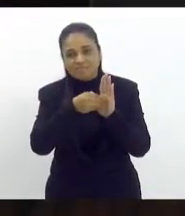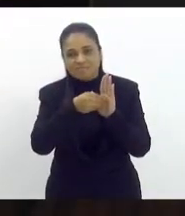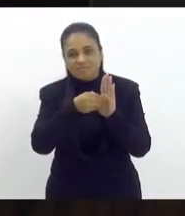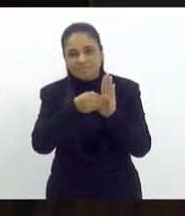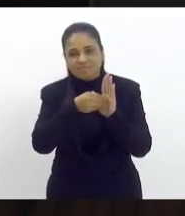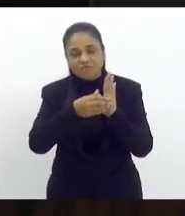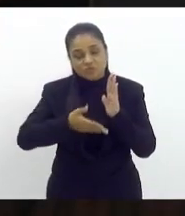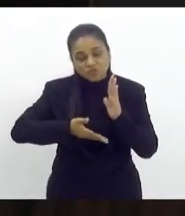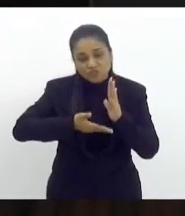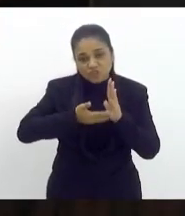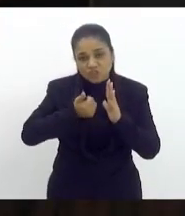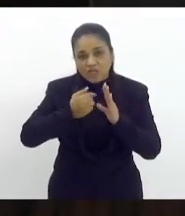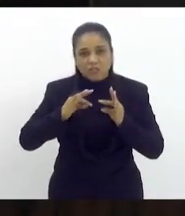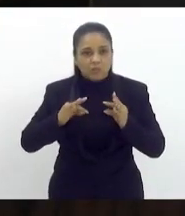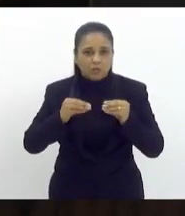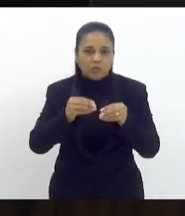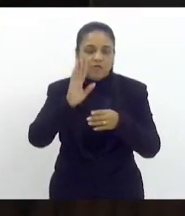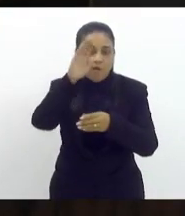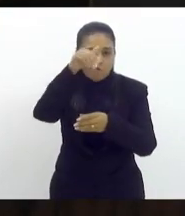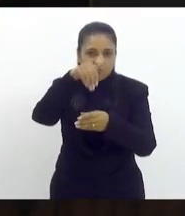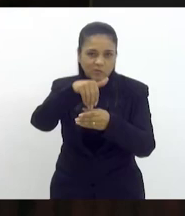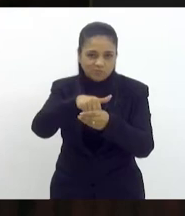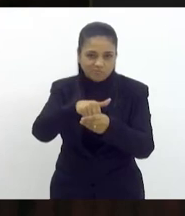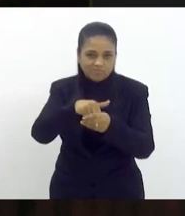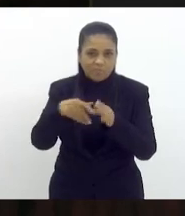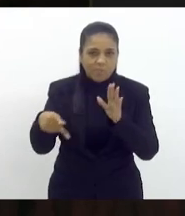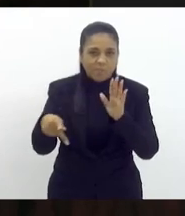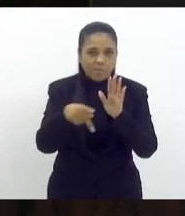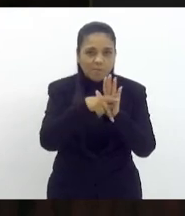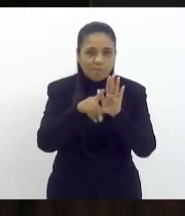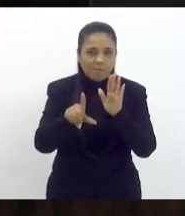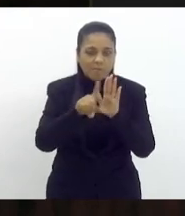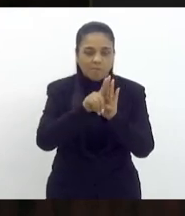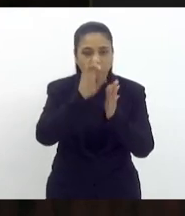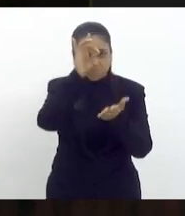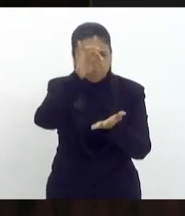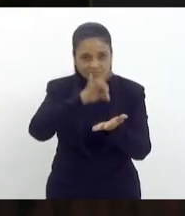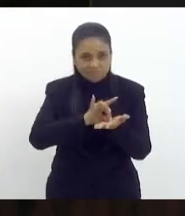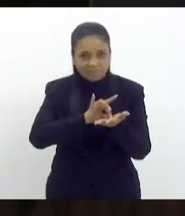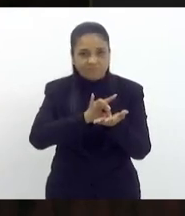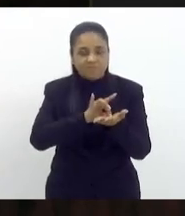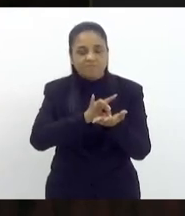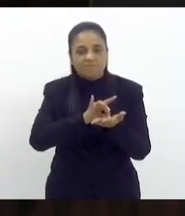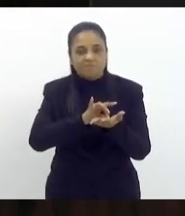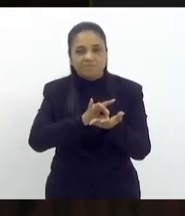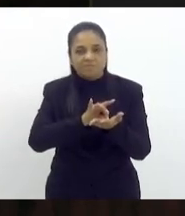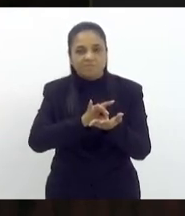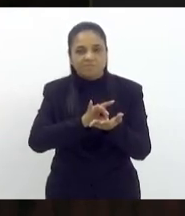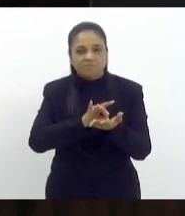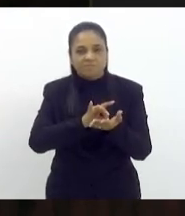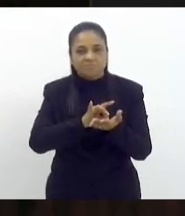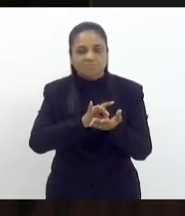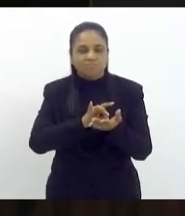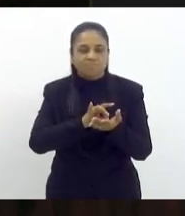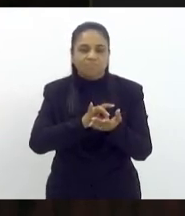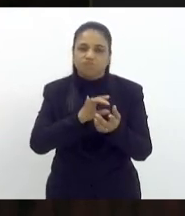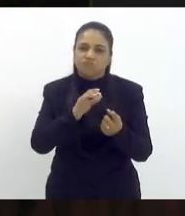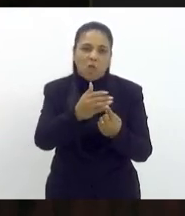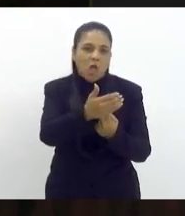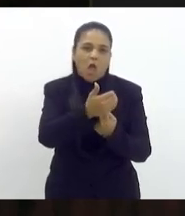todas retiradas sendo assim vai a votação projeto original não haver com acolhida de